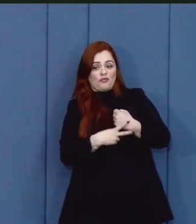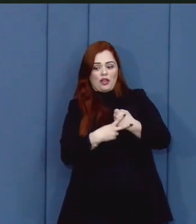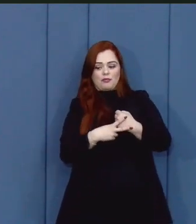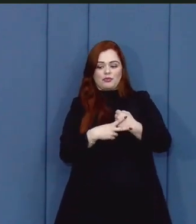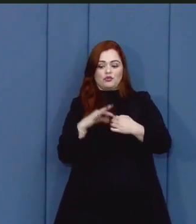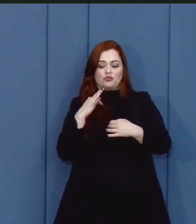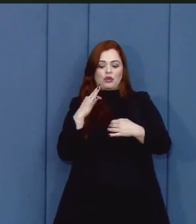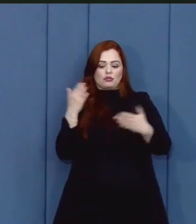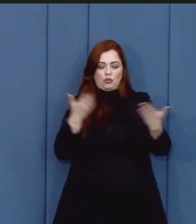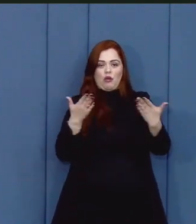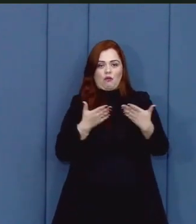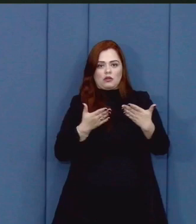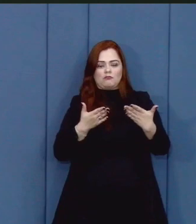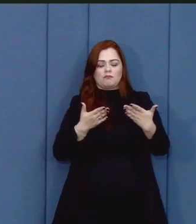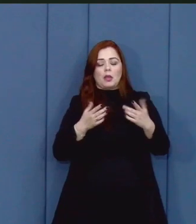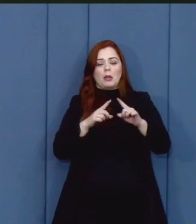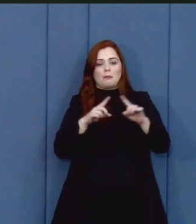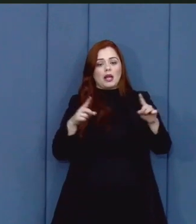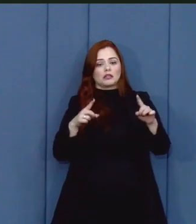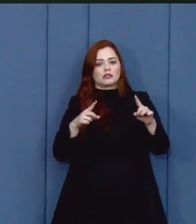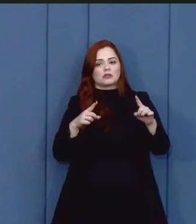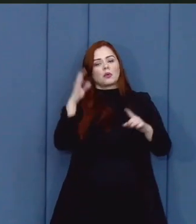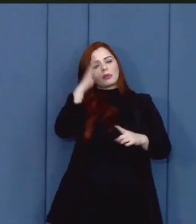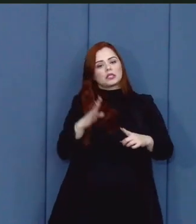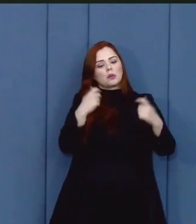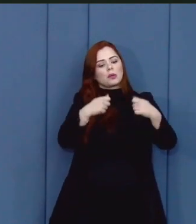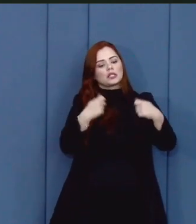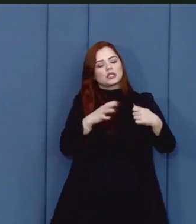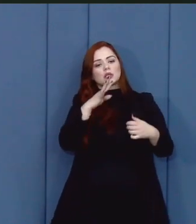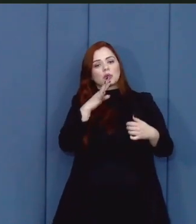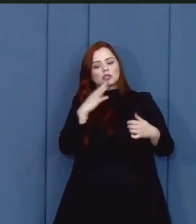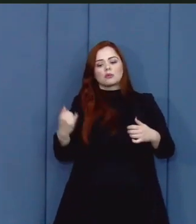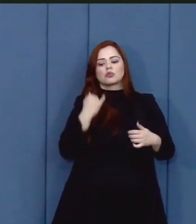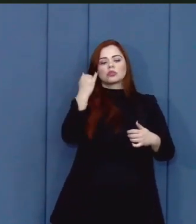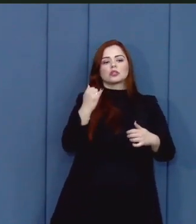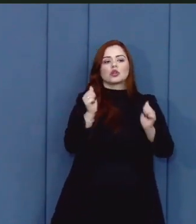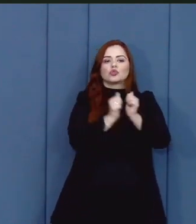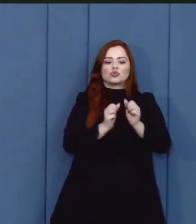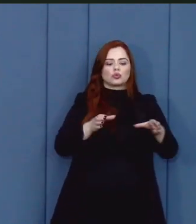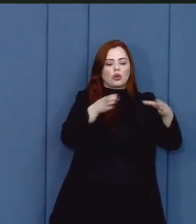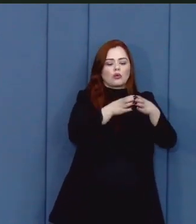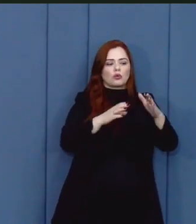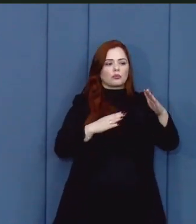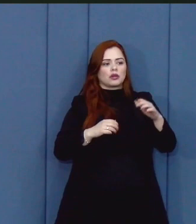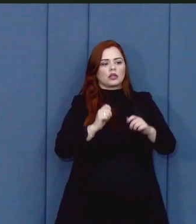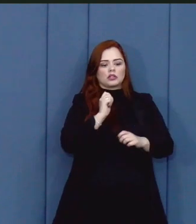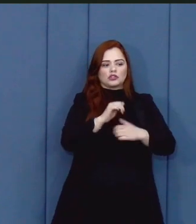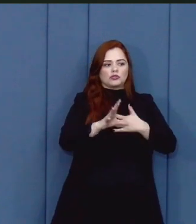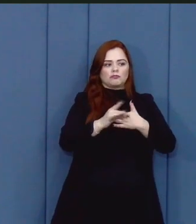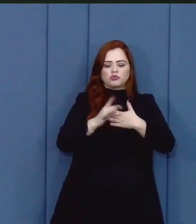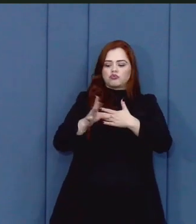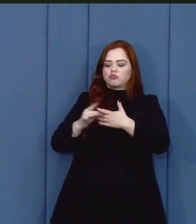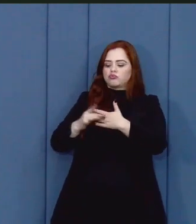realmente que o Brasil possa reconhecer a importância, principalmente no comitê de pesticida, que é o que mais